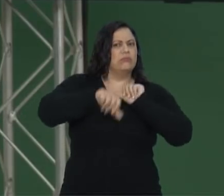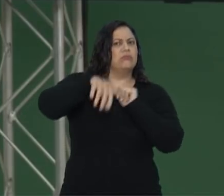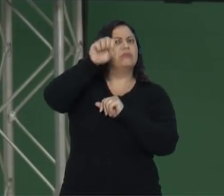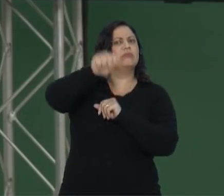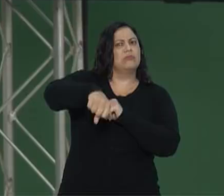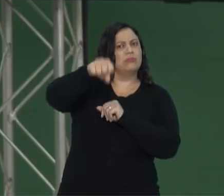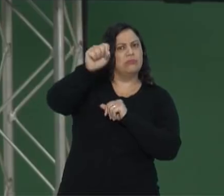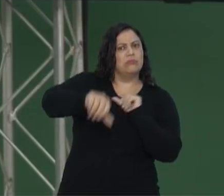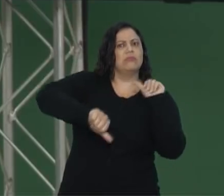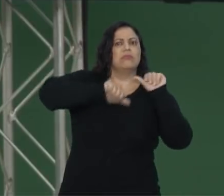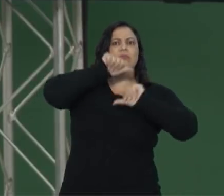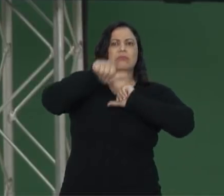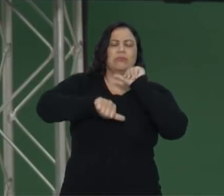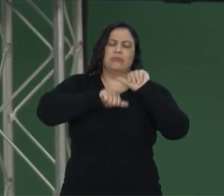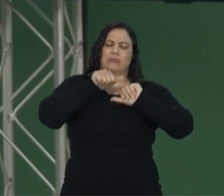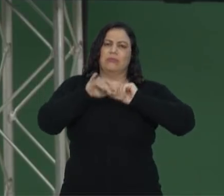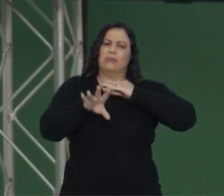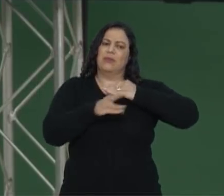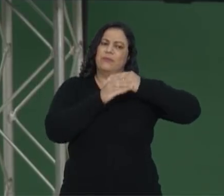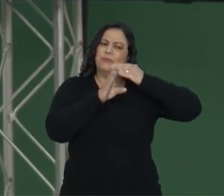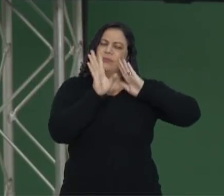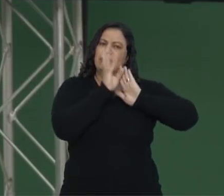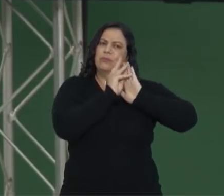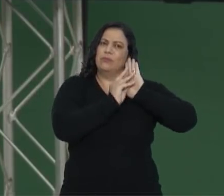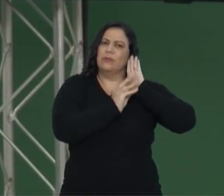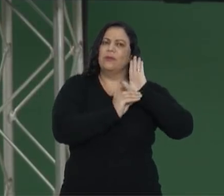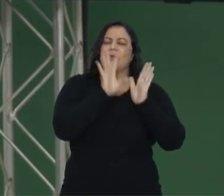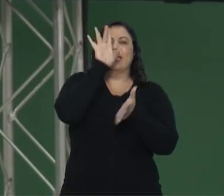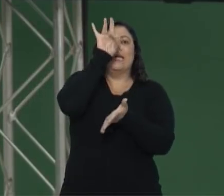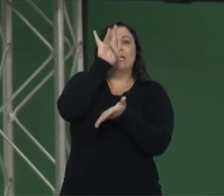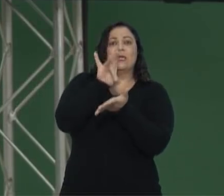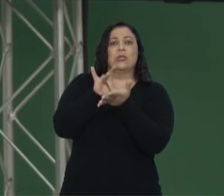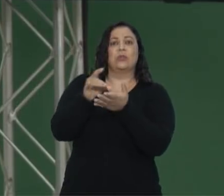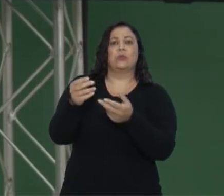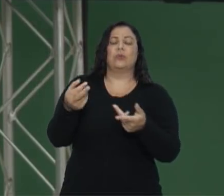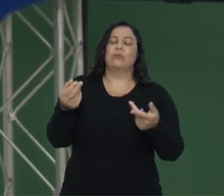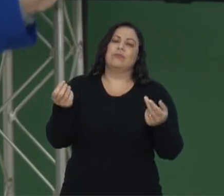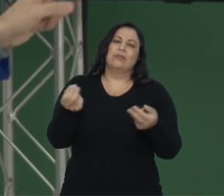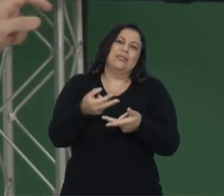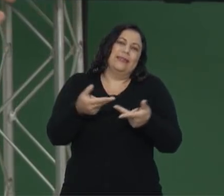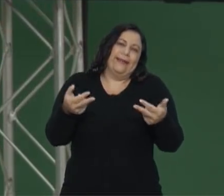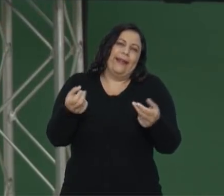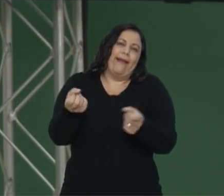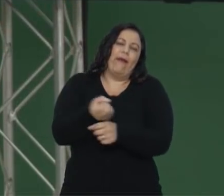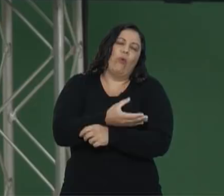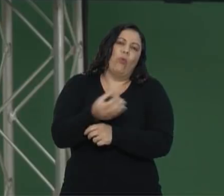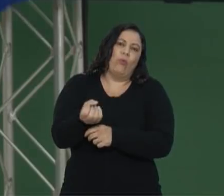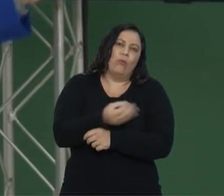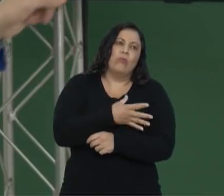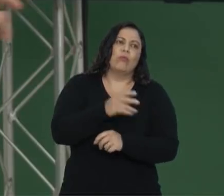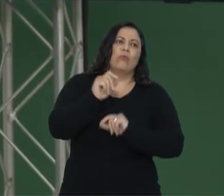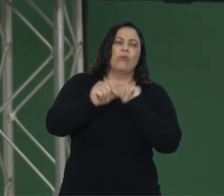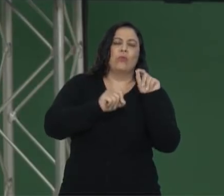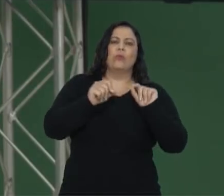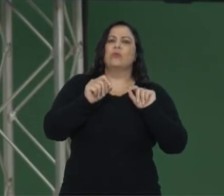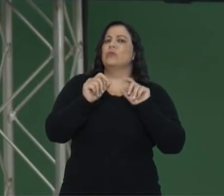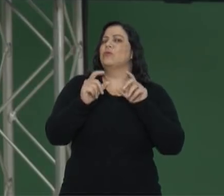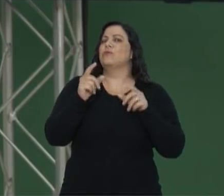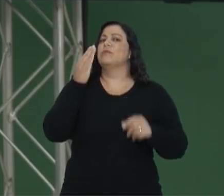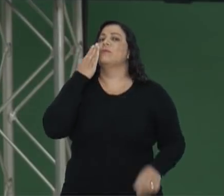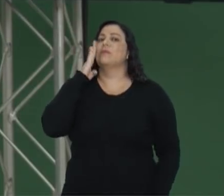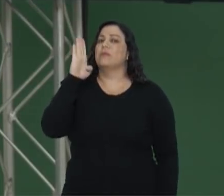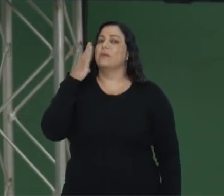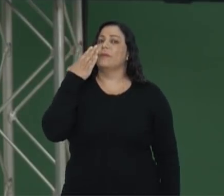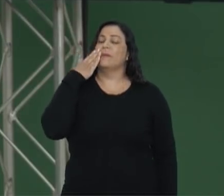composição que produz, que origina algo novo, eu estou falando desta circunferência